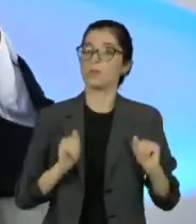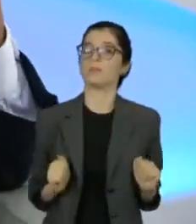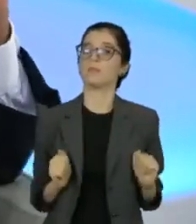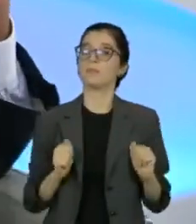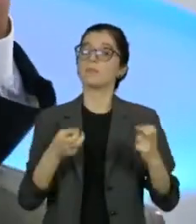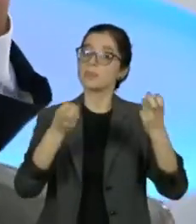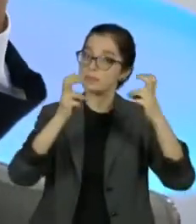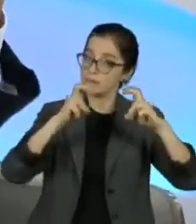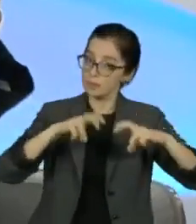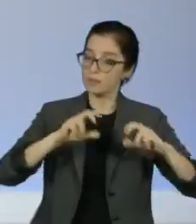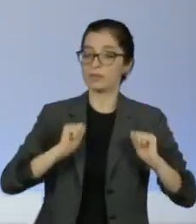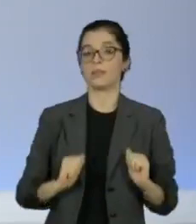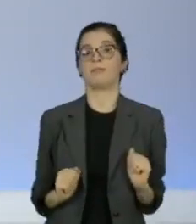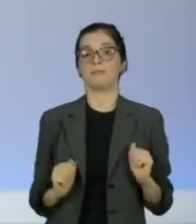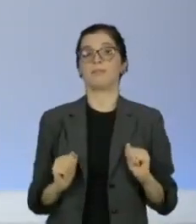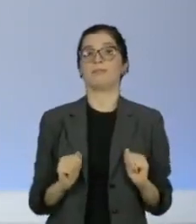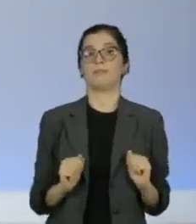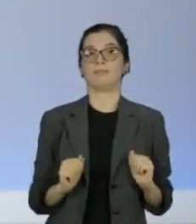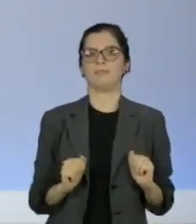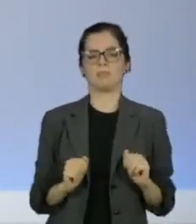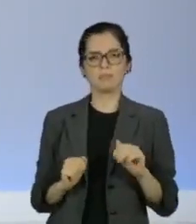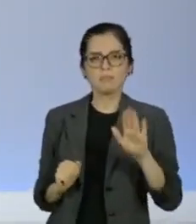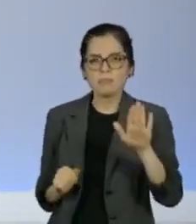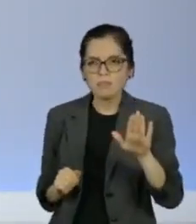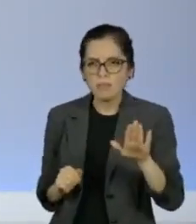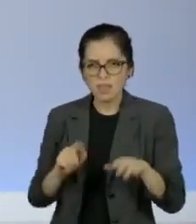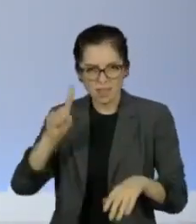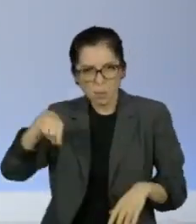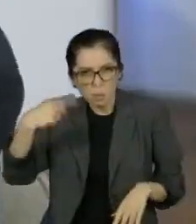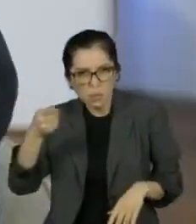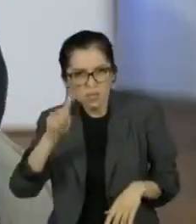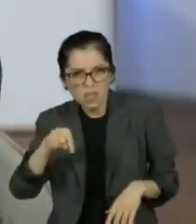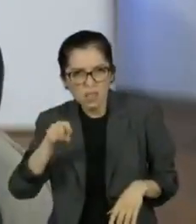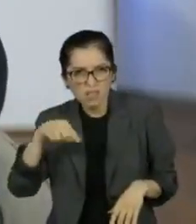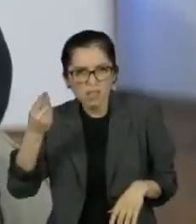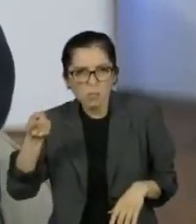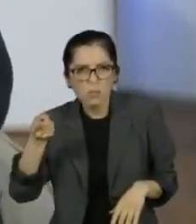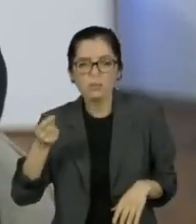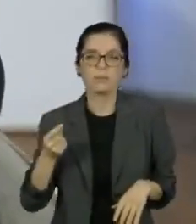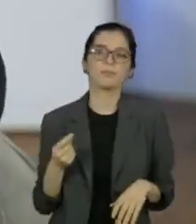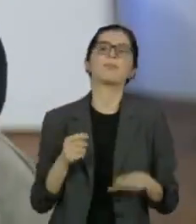grandeza do que eu tô cansado depois do episódio aí é puxa depois